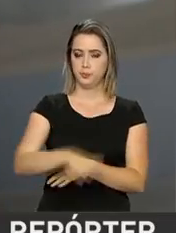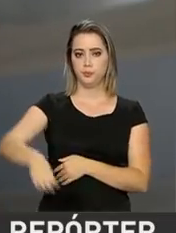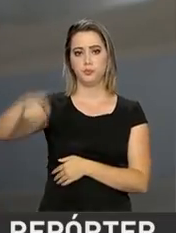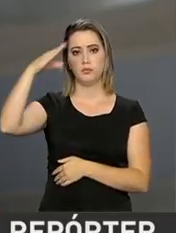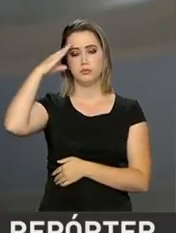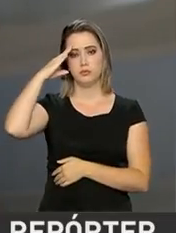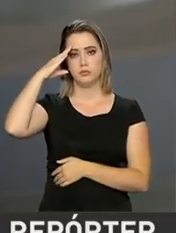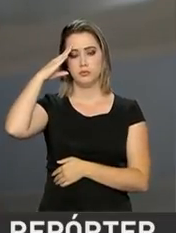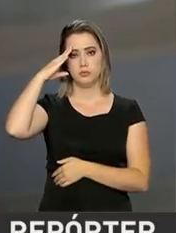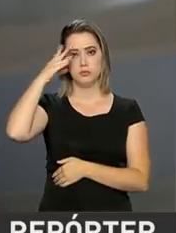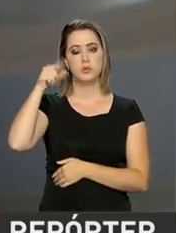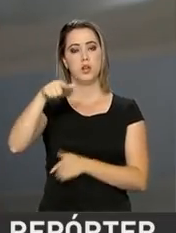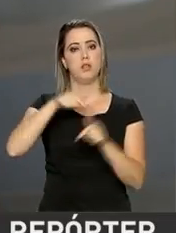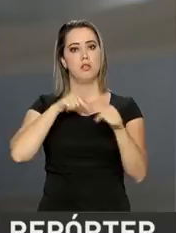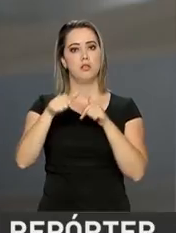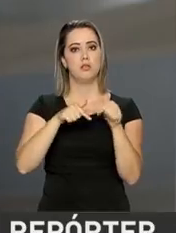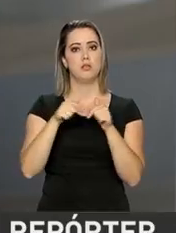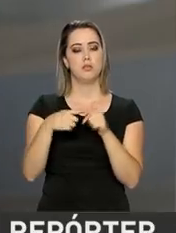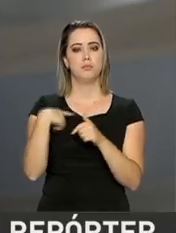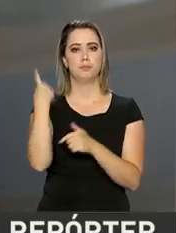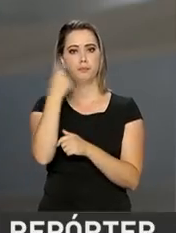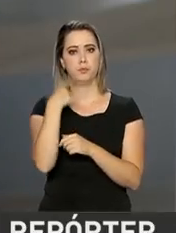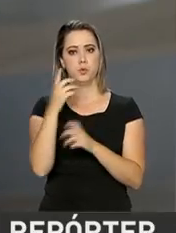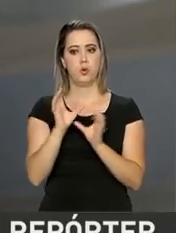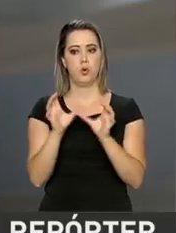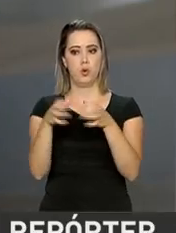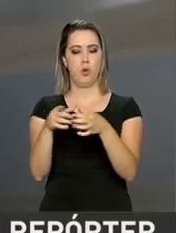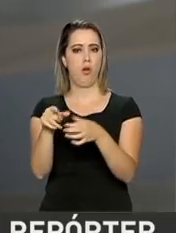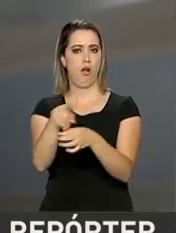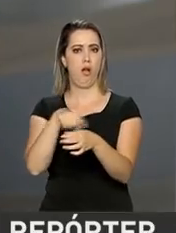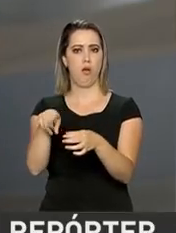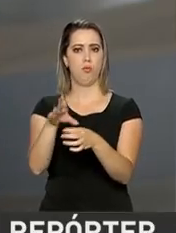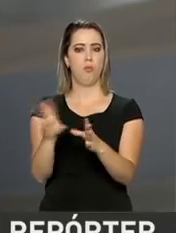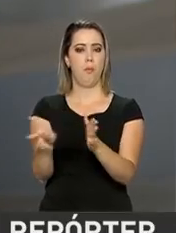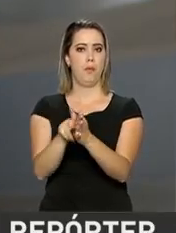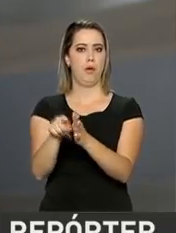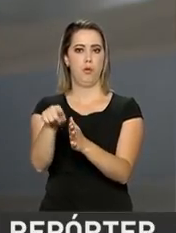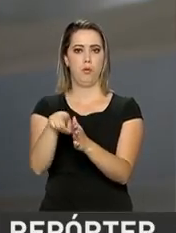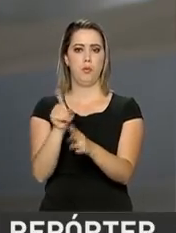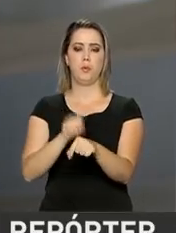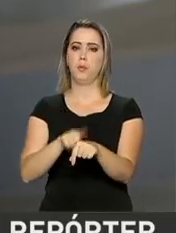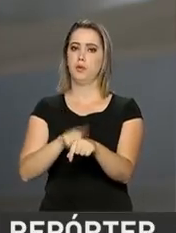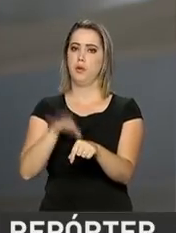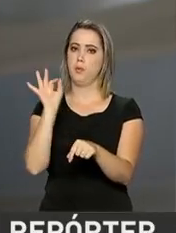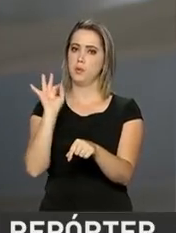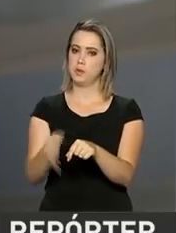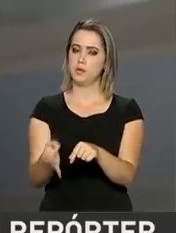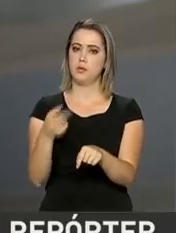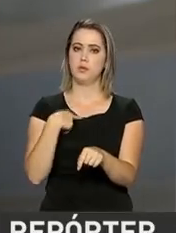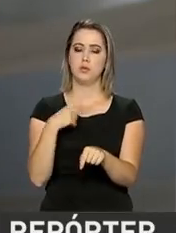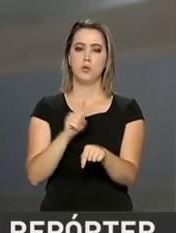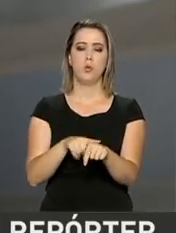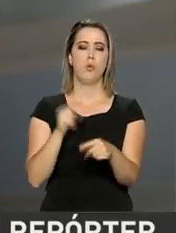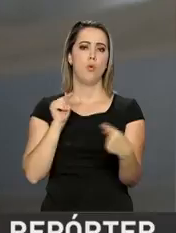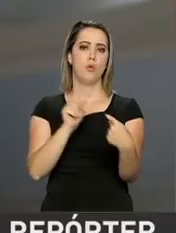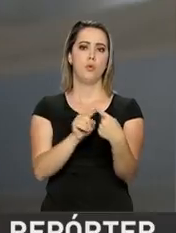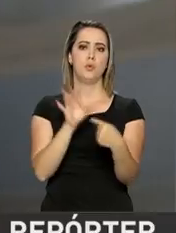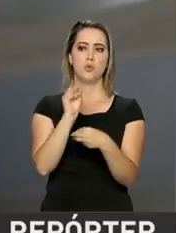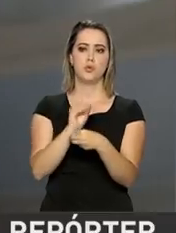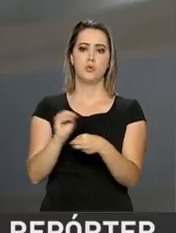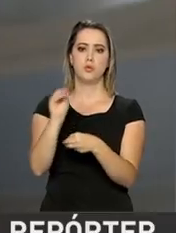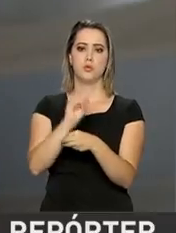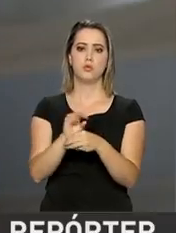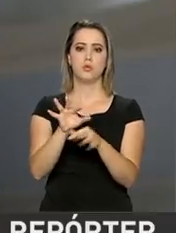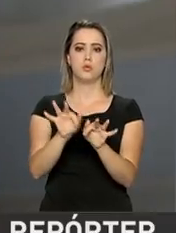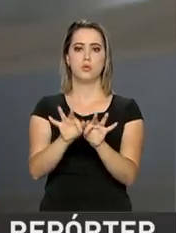agem de forma esporádica em área restrita e por tempo determinado com o objetivo de preservar a